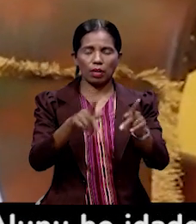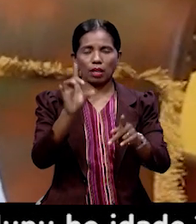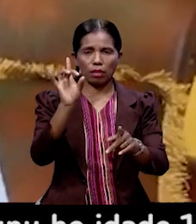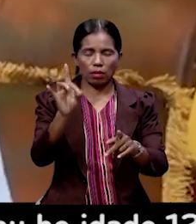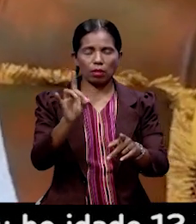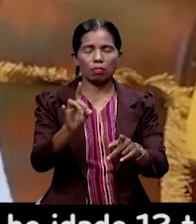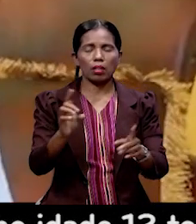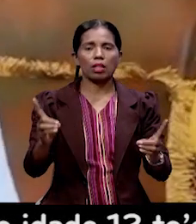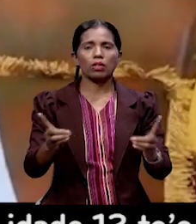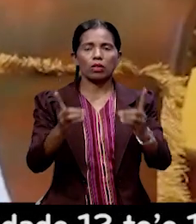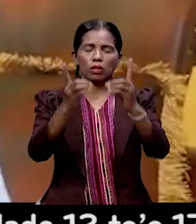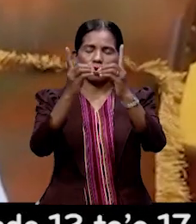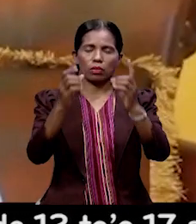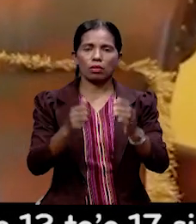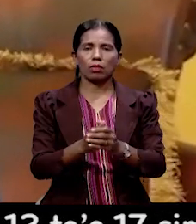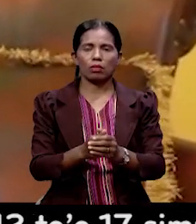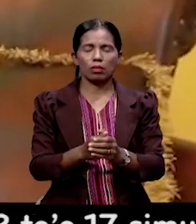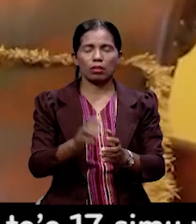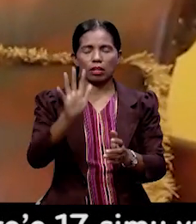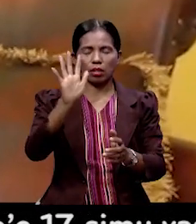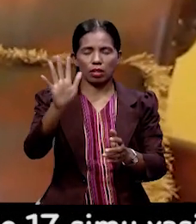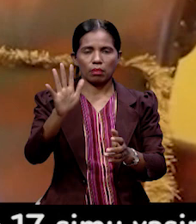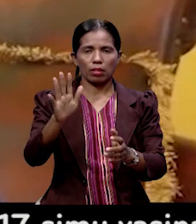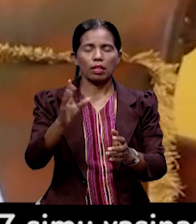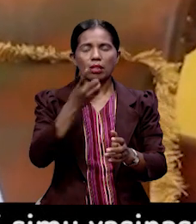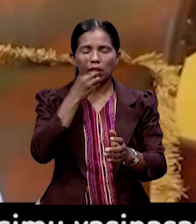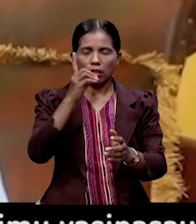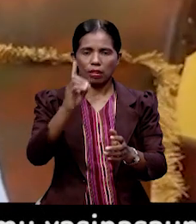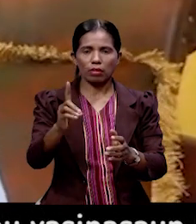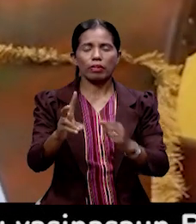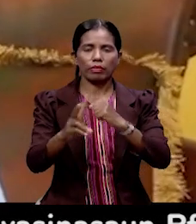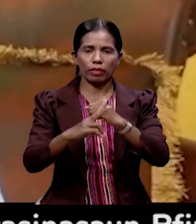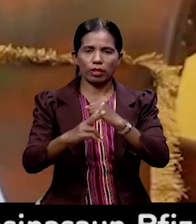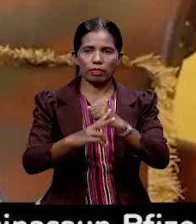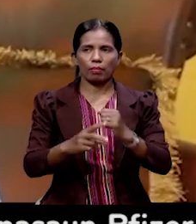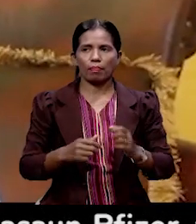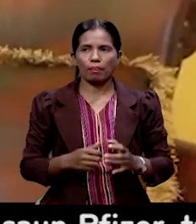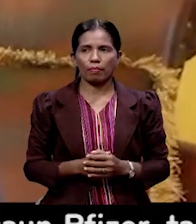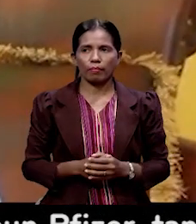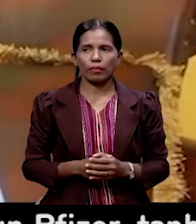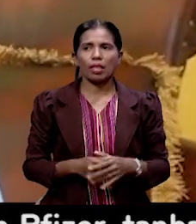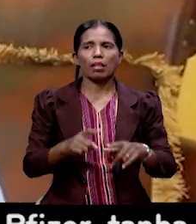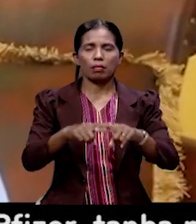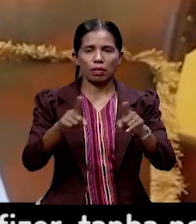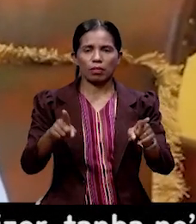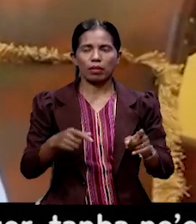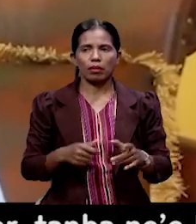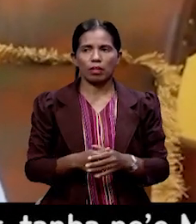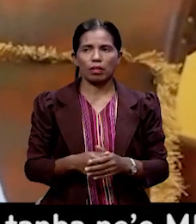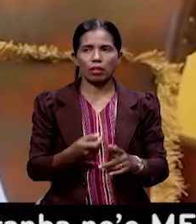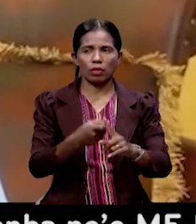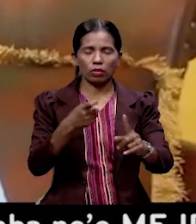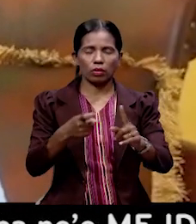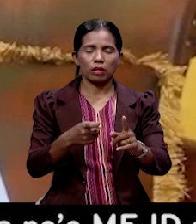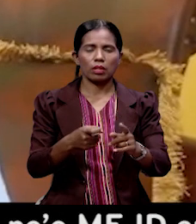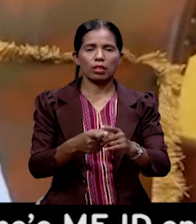arguido e 5 pessoas ni declaração a favor do arguido ne vitima maybe husi parte defesa